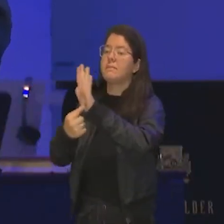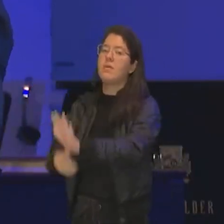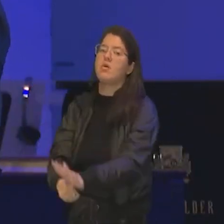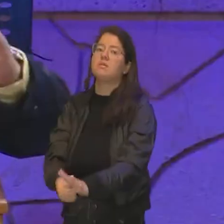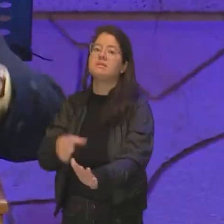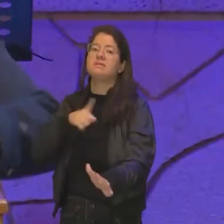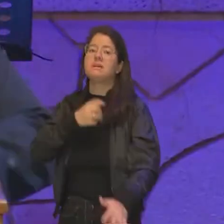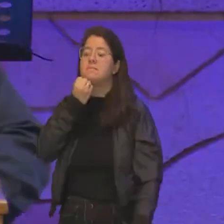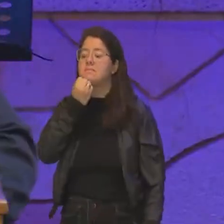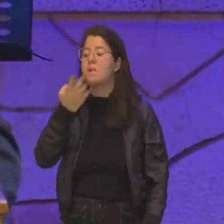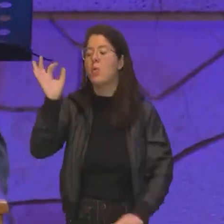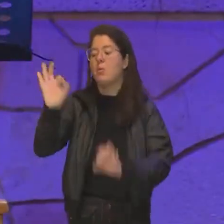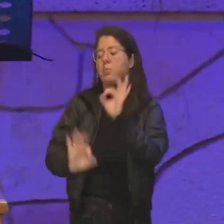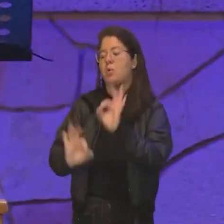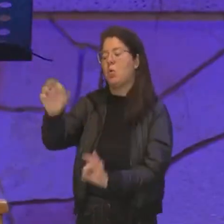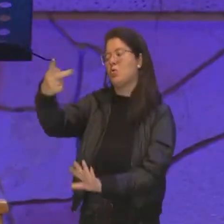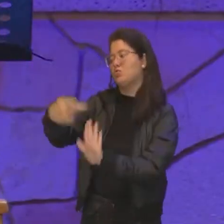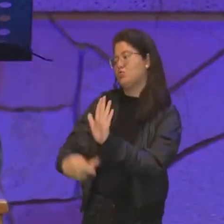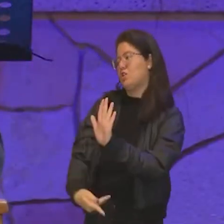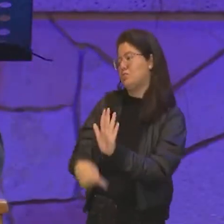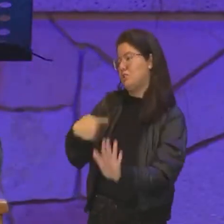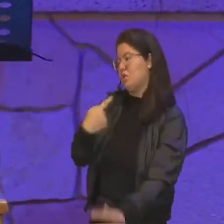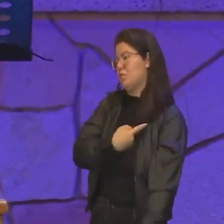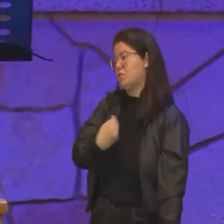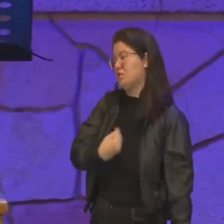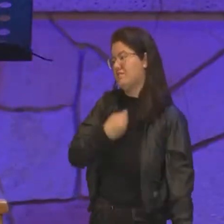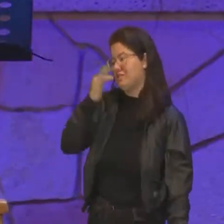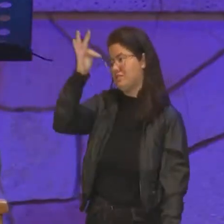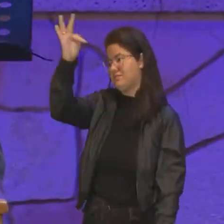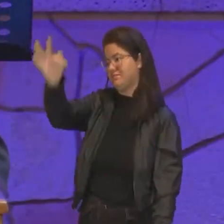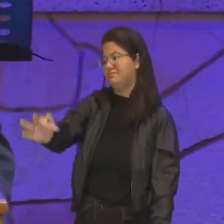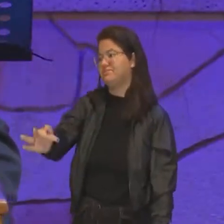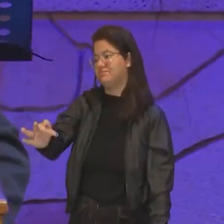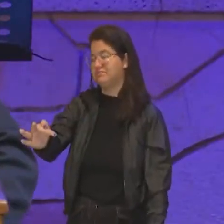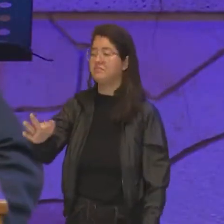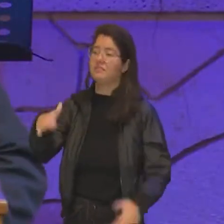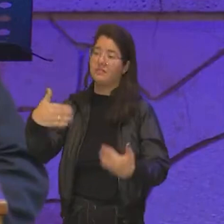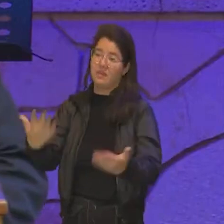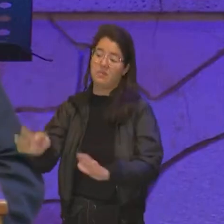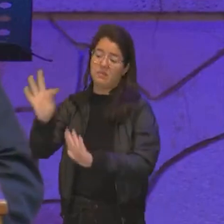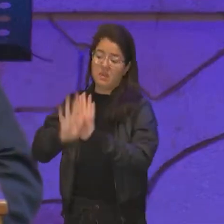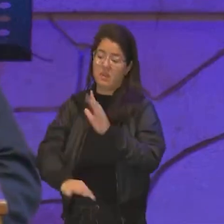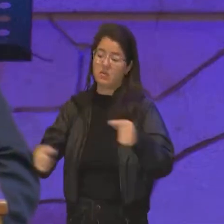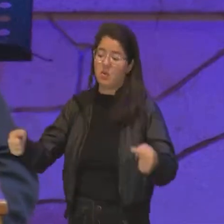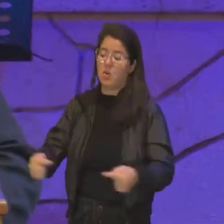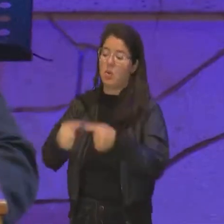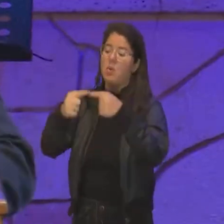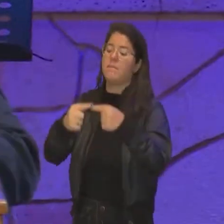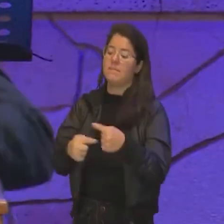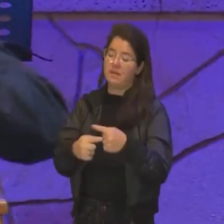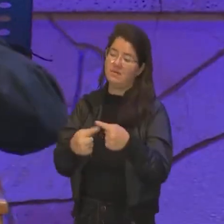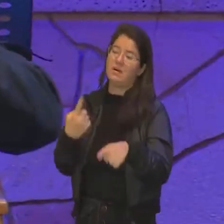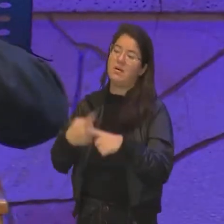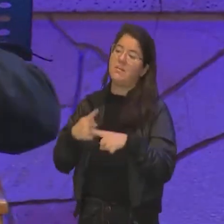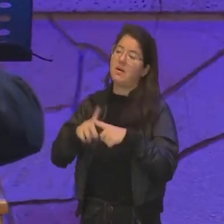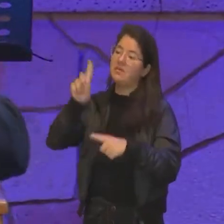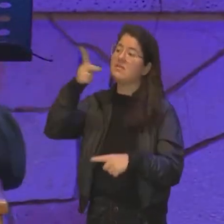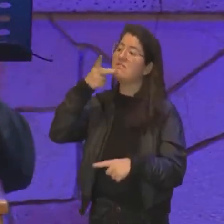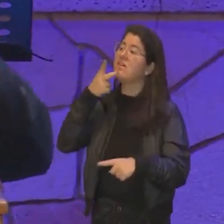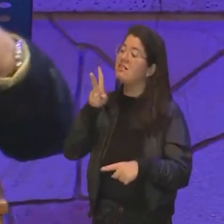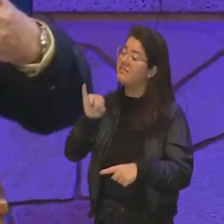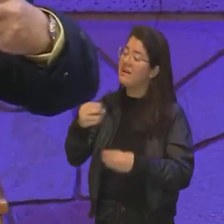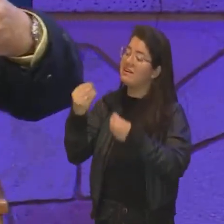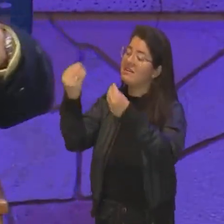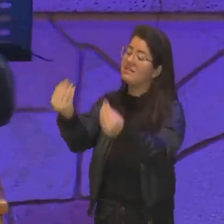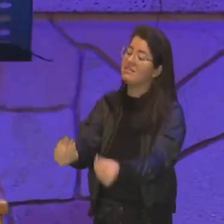tem bons planos para o nosso futuro, e é bem claro esse texto: para vos dar o fim que desejais. E